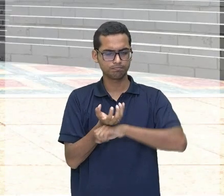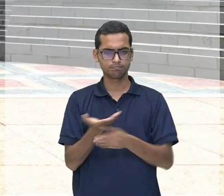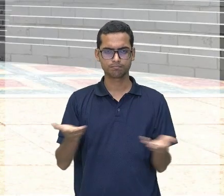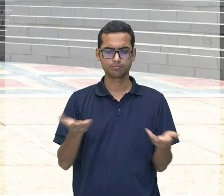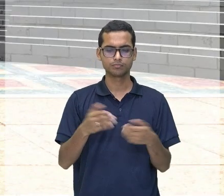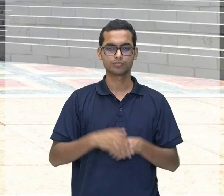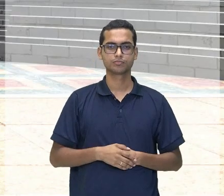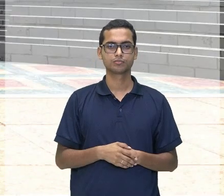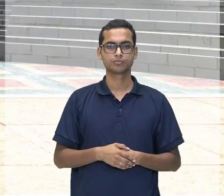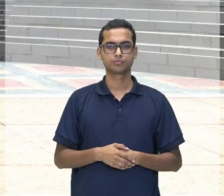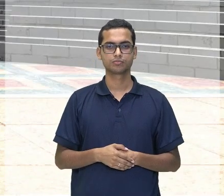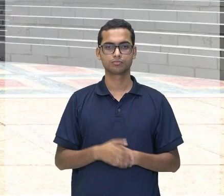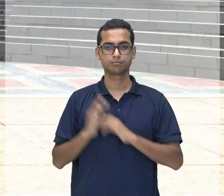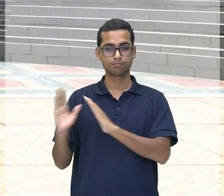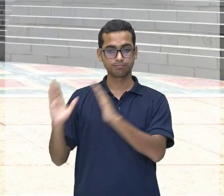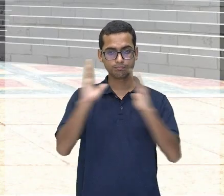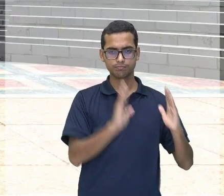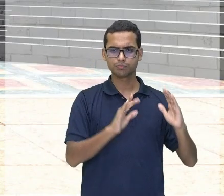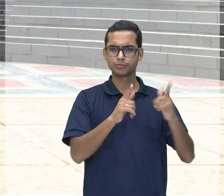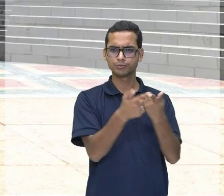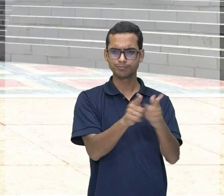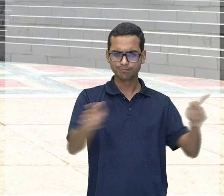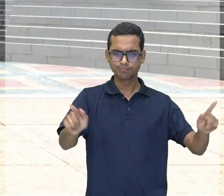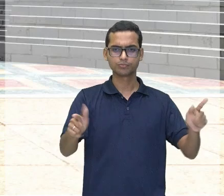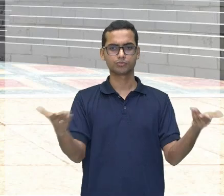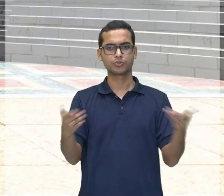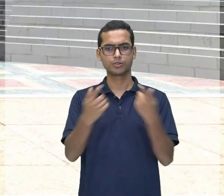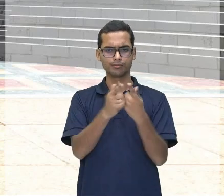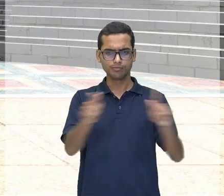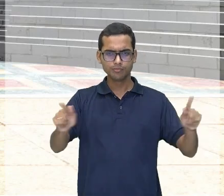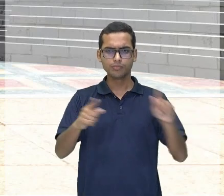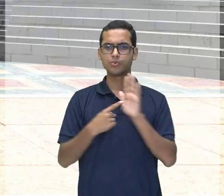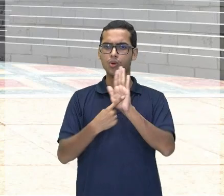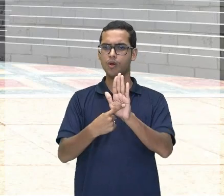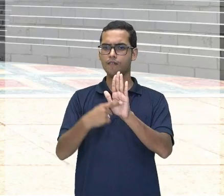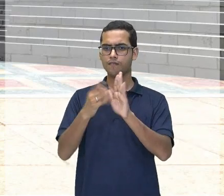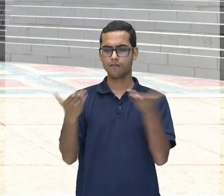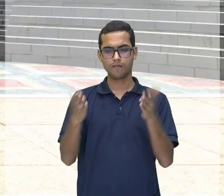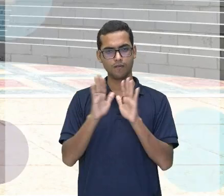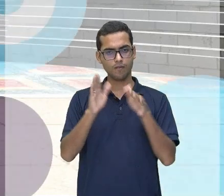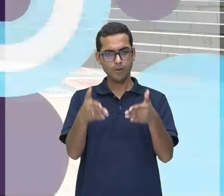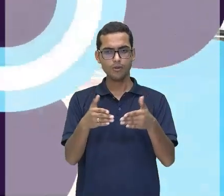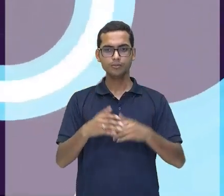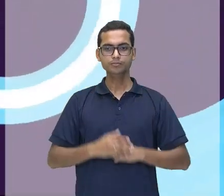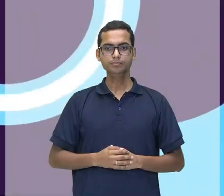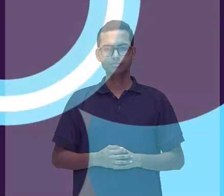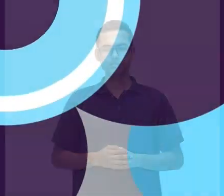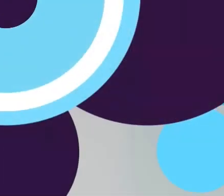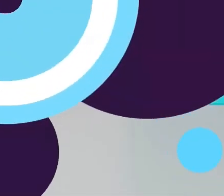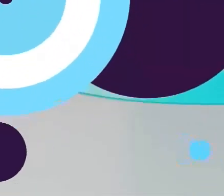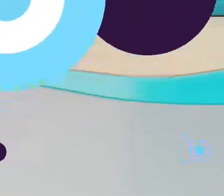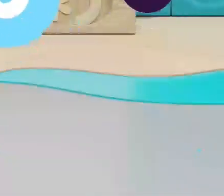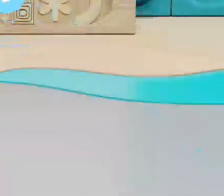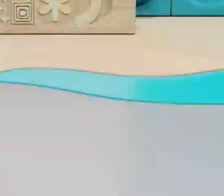parte mais gramatical, né? Vamos acompanhar nesse momento.